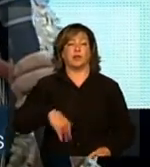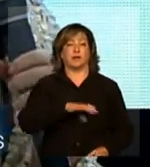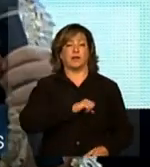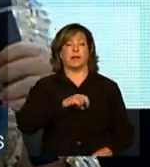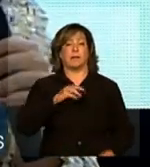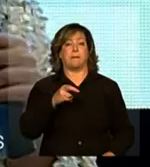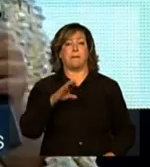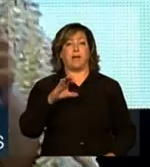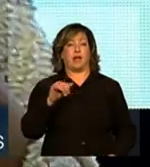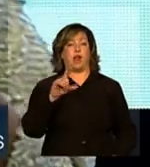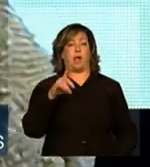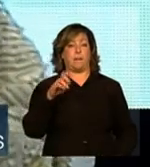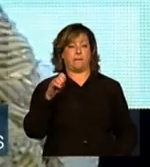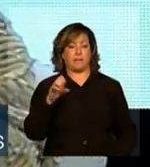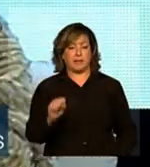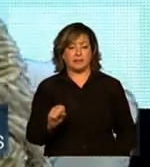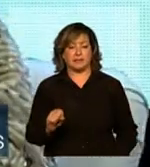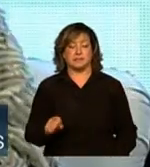Márcia Lopes,